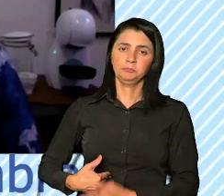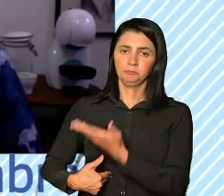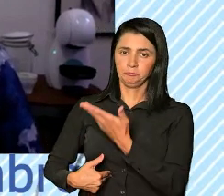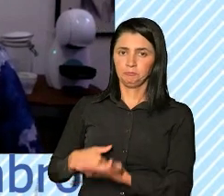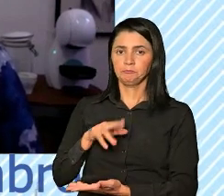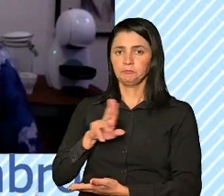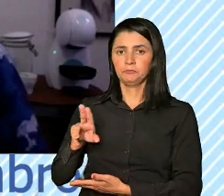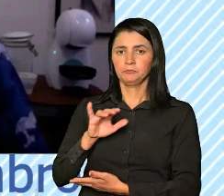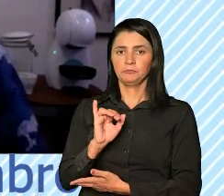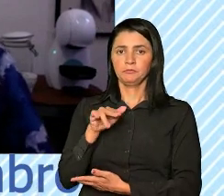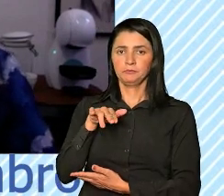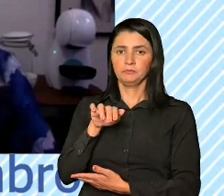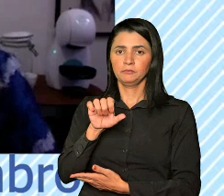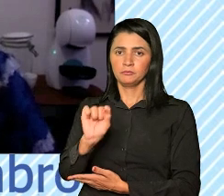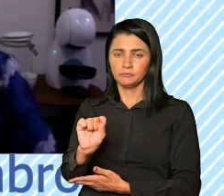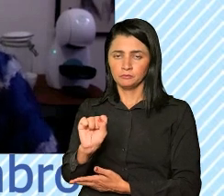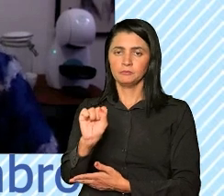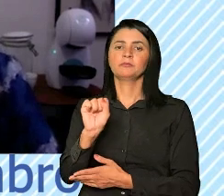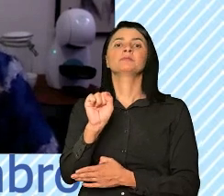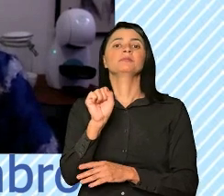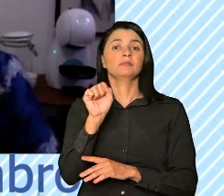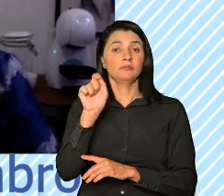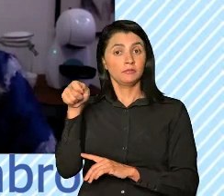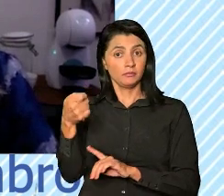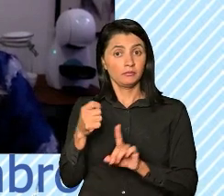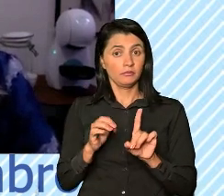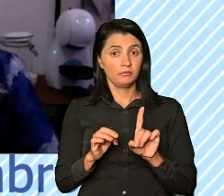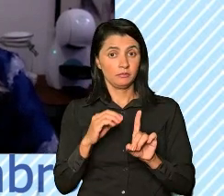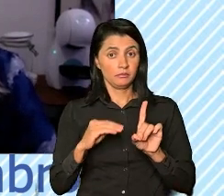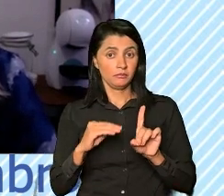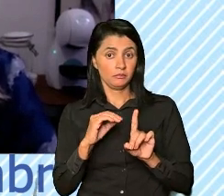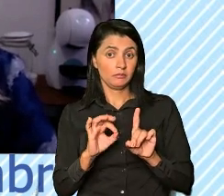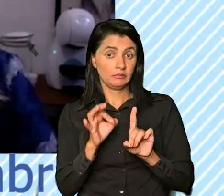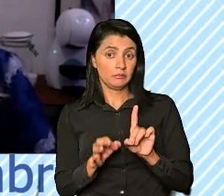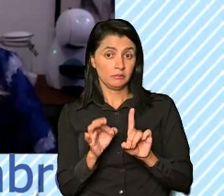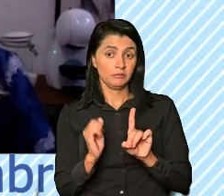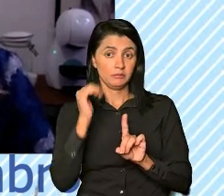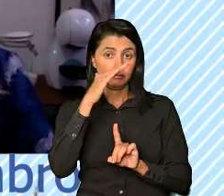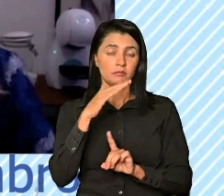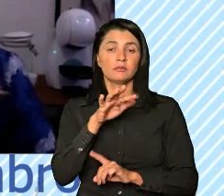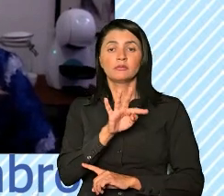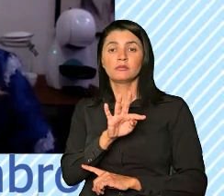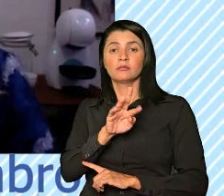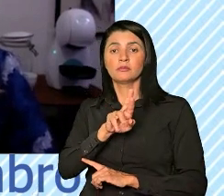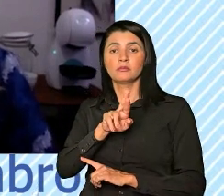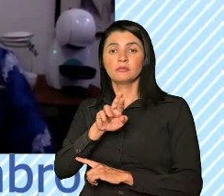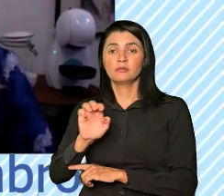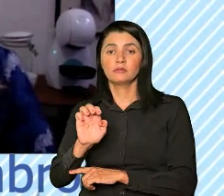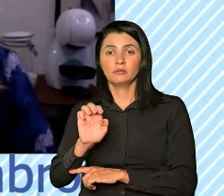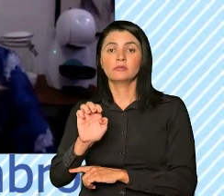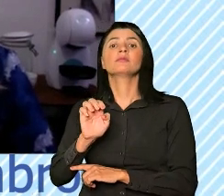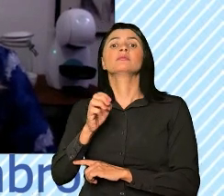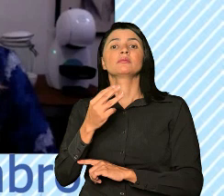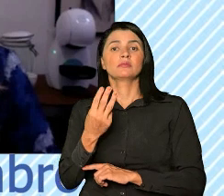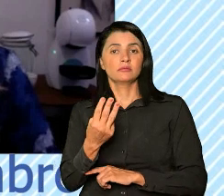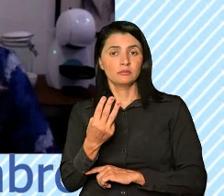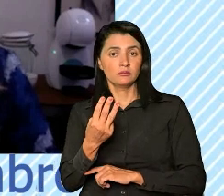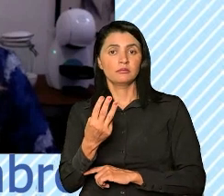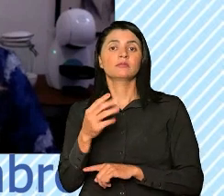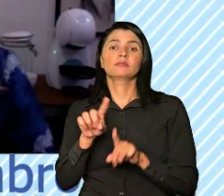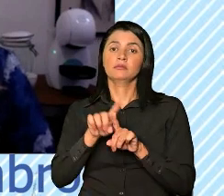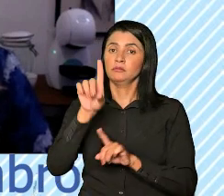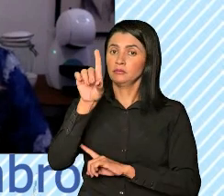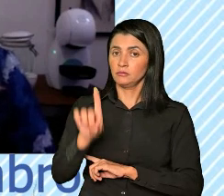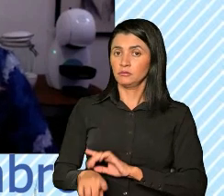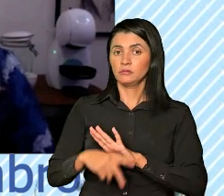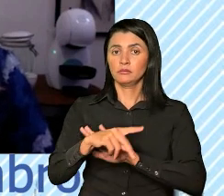Inês Virgínia, sou desembargadora no TRF3, integro a diretoria da AEMAG,